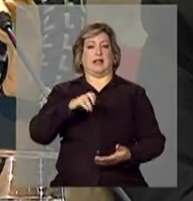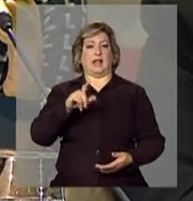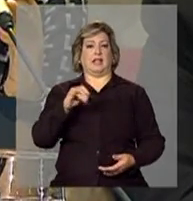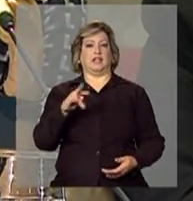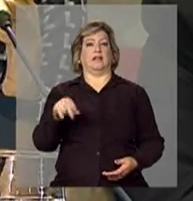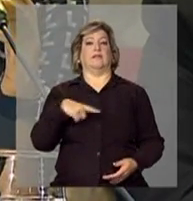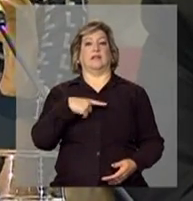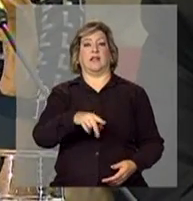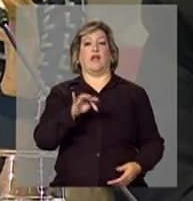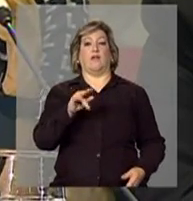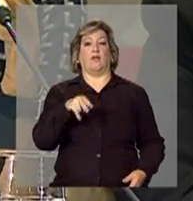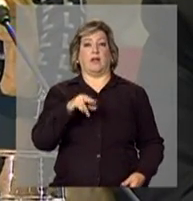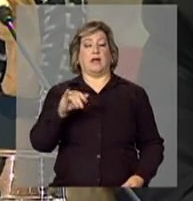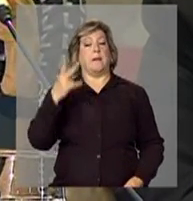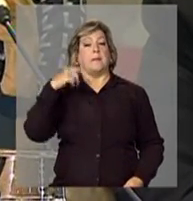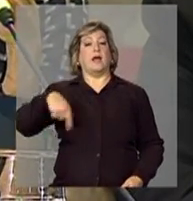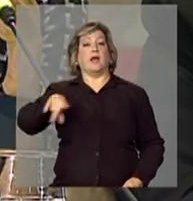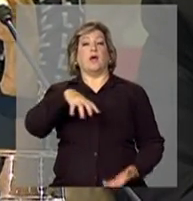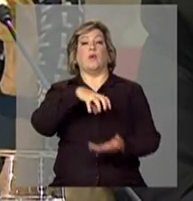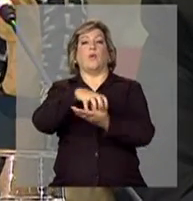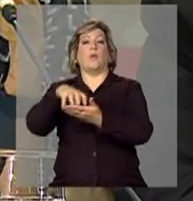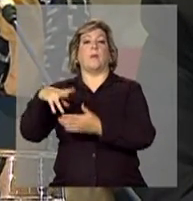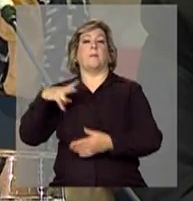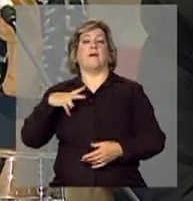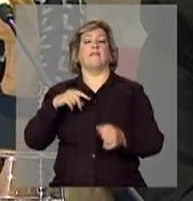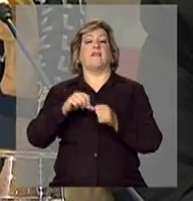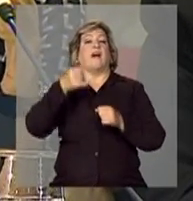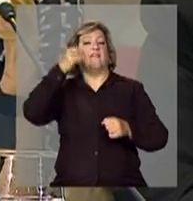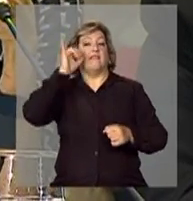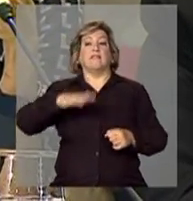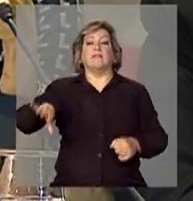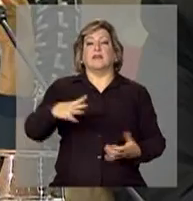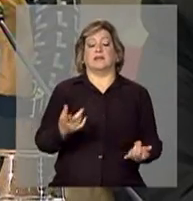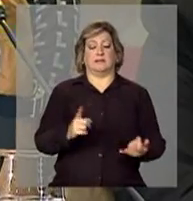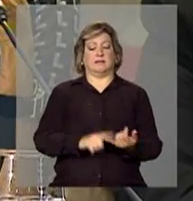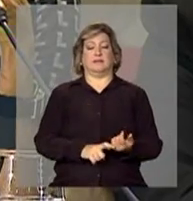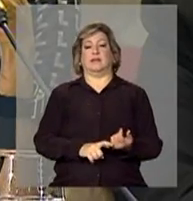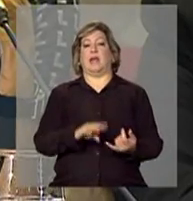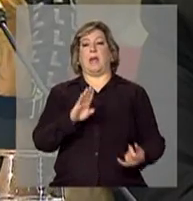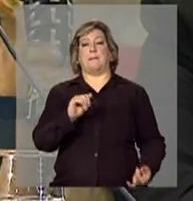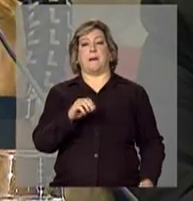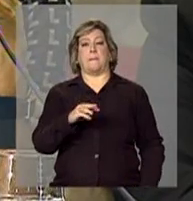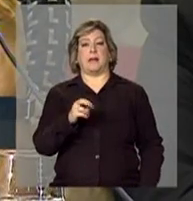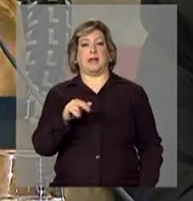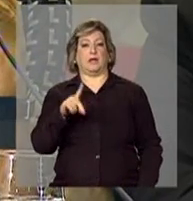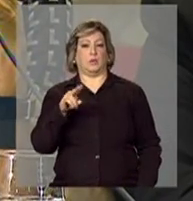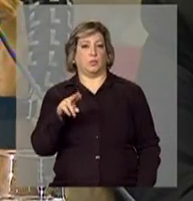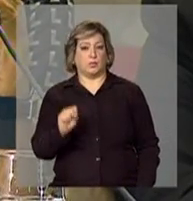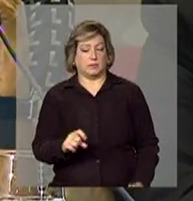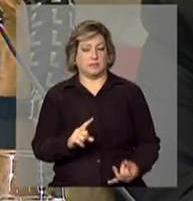não tem nada, para grupos privados fazerem suas fazendas, Bamerindos, Volkswagen,